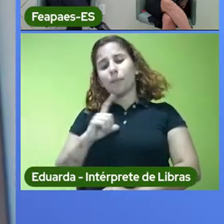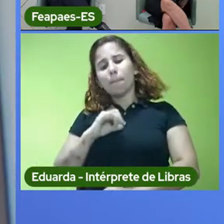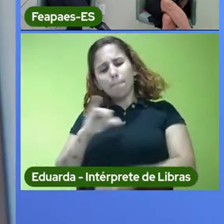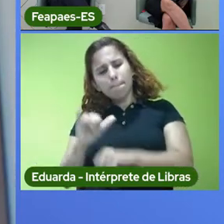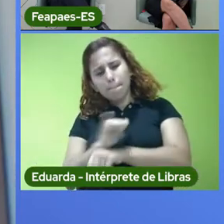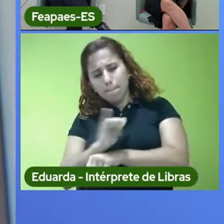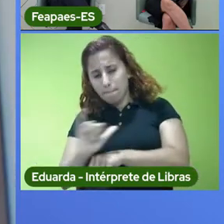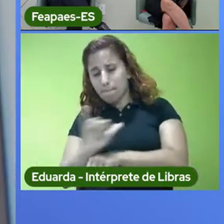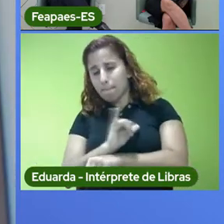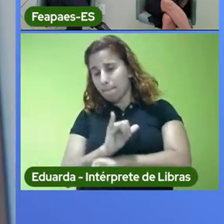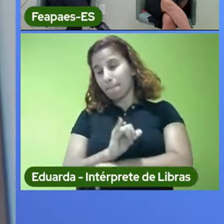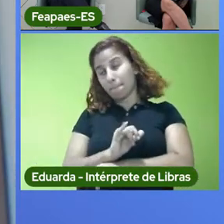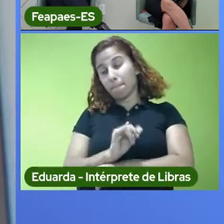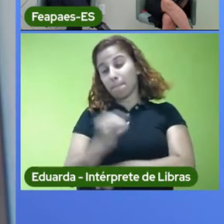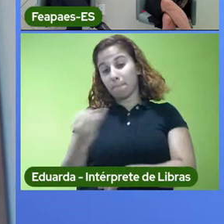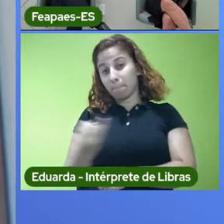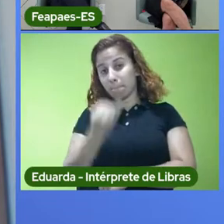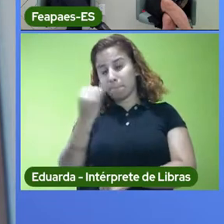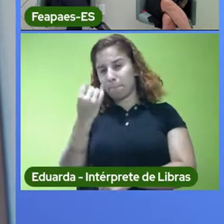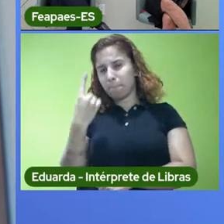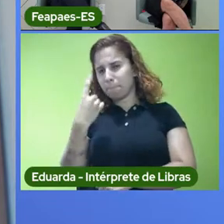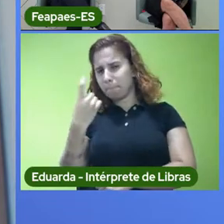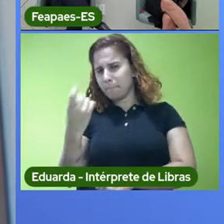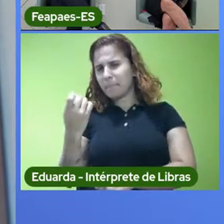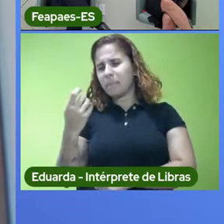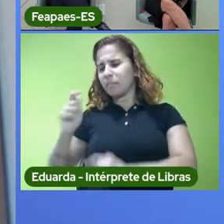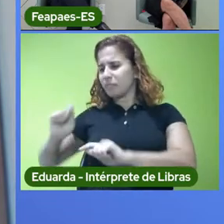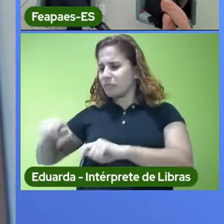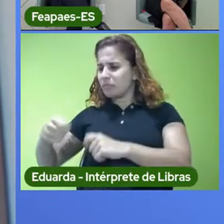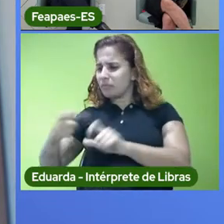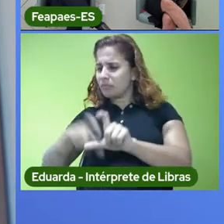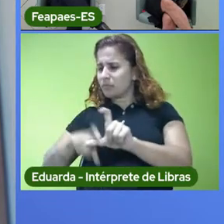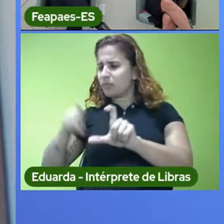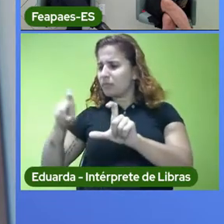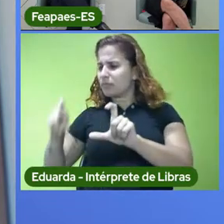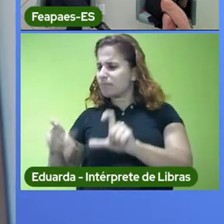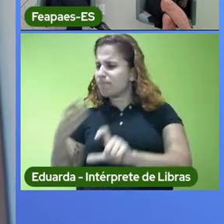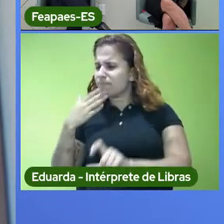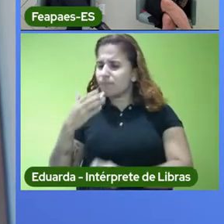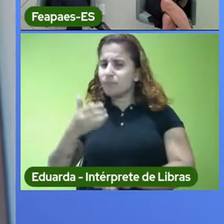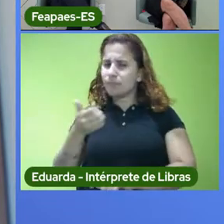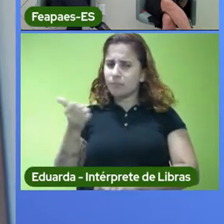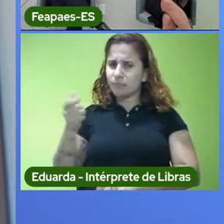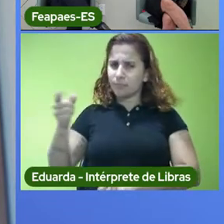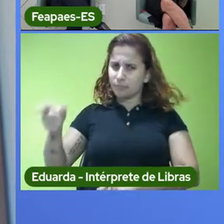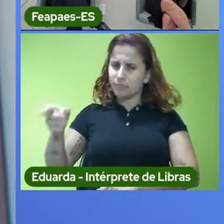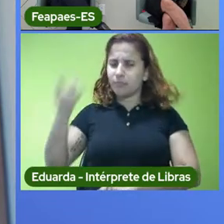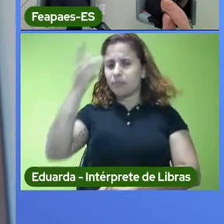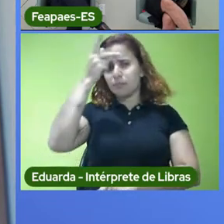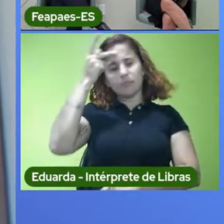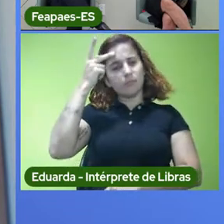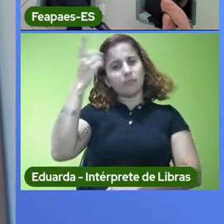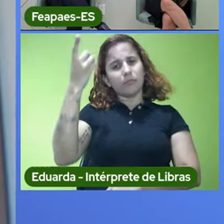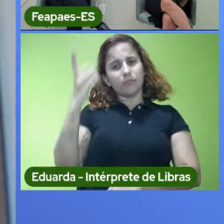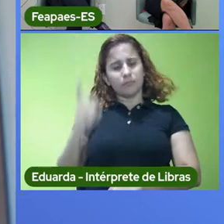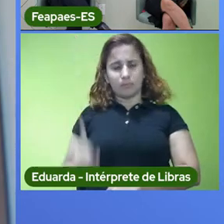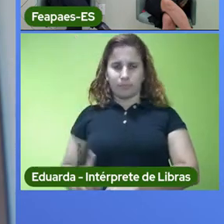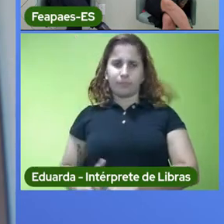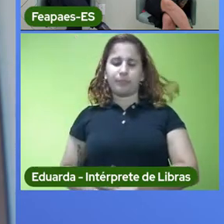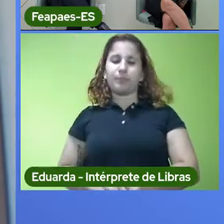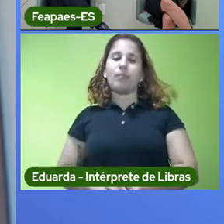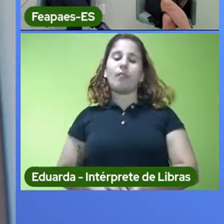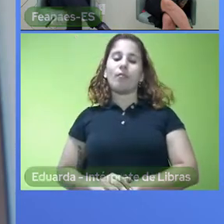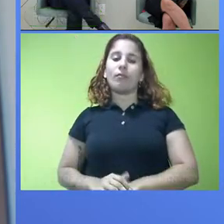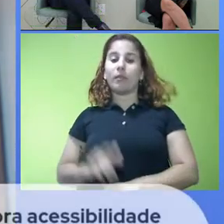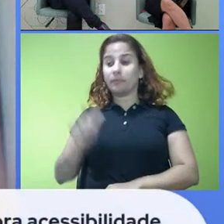a melhoria, a autonomia aí dessa pessoa com deficiência nesse sentido, né? Digamos, é uma pessoa que ao longo